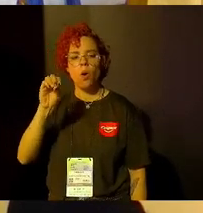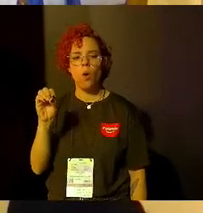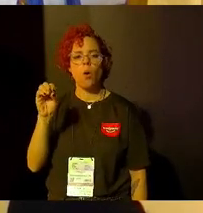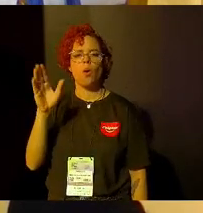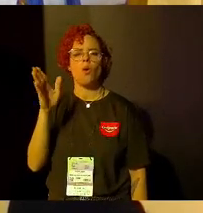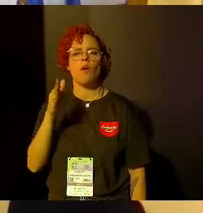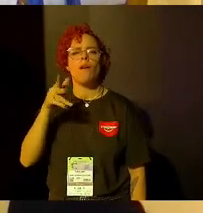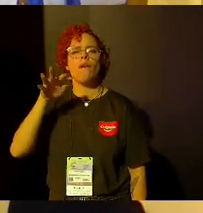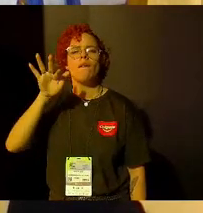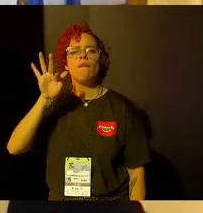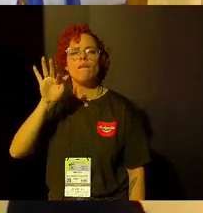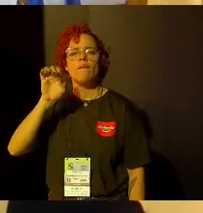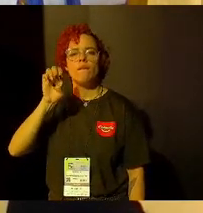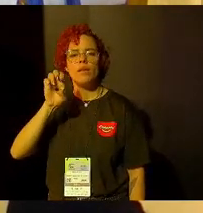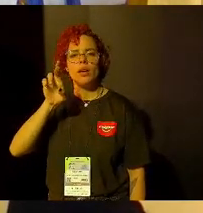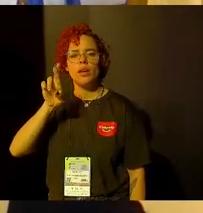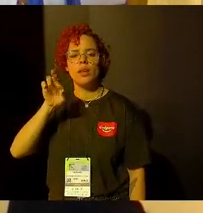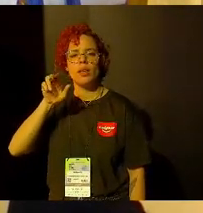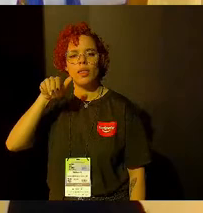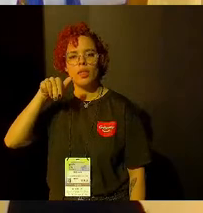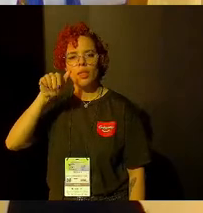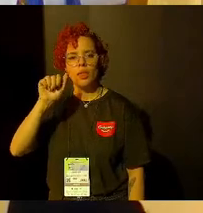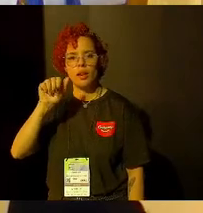vamos descobrir o que que ele causou